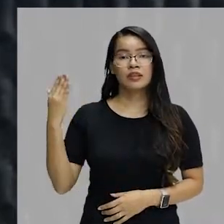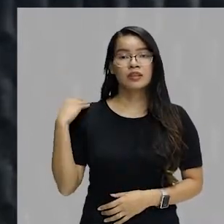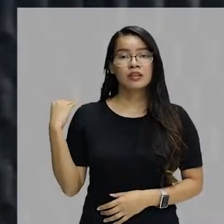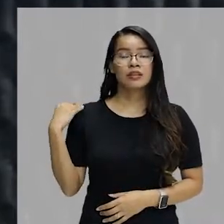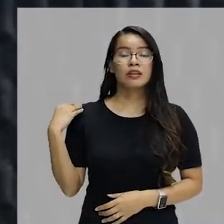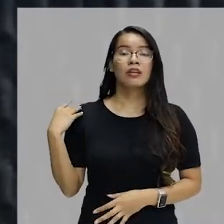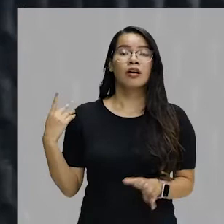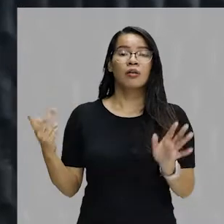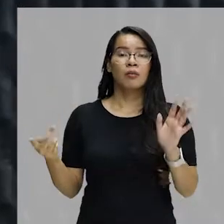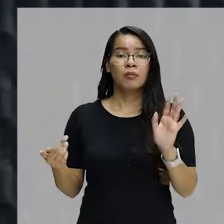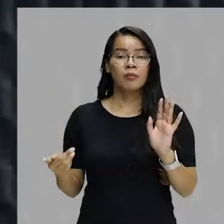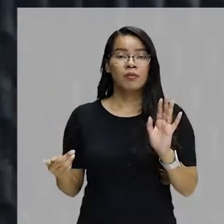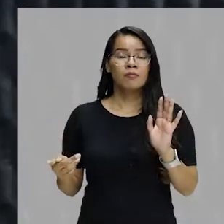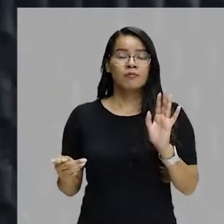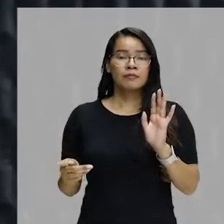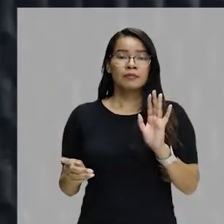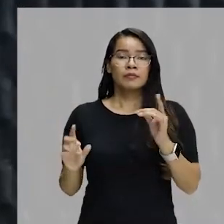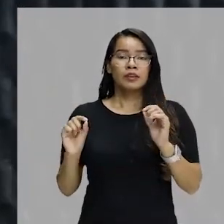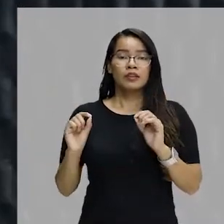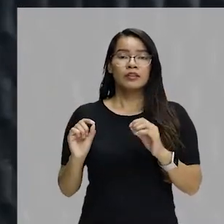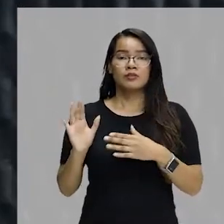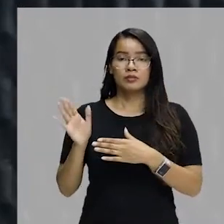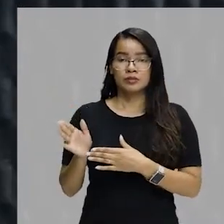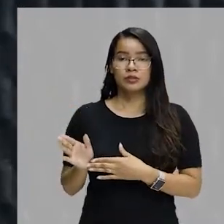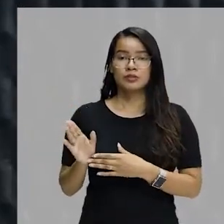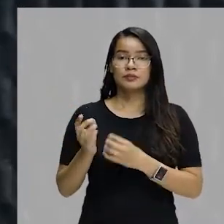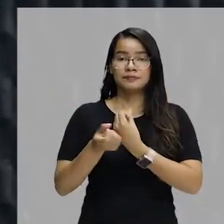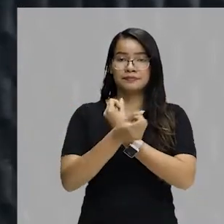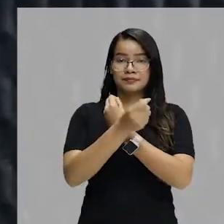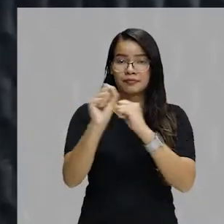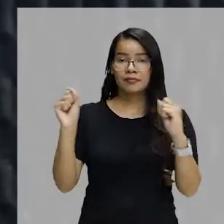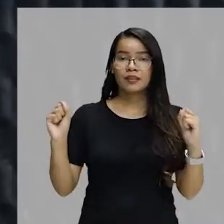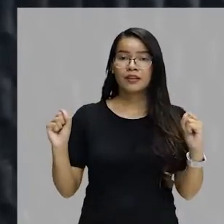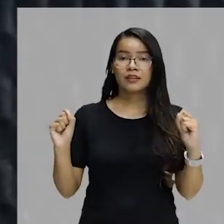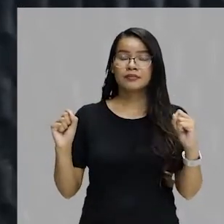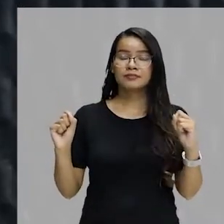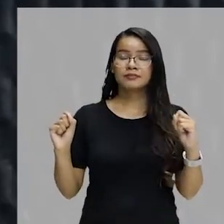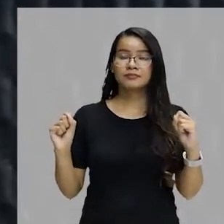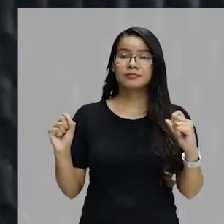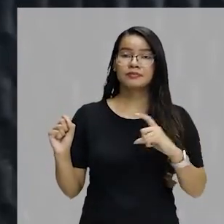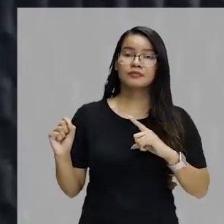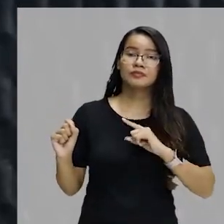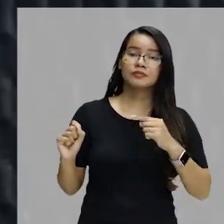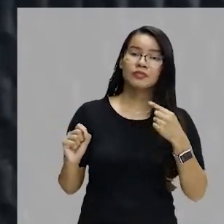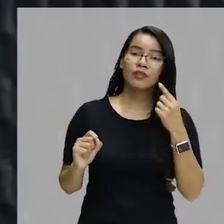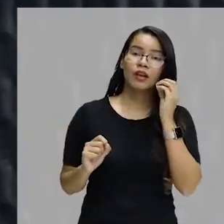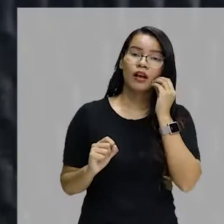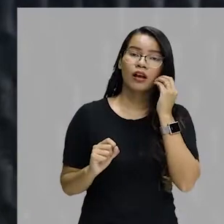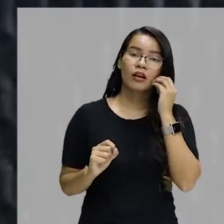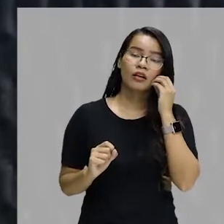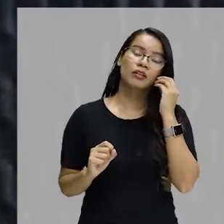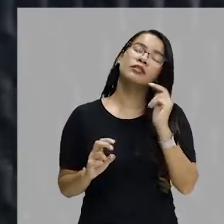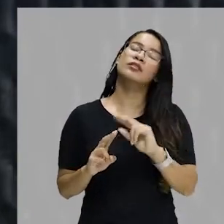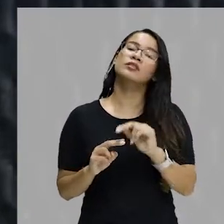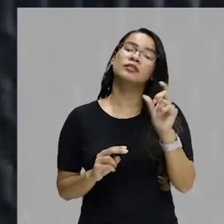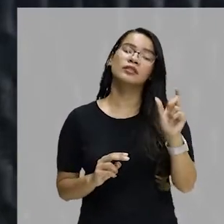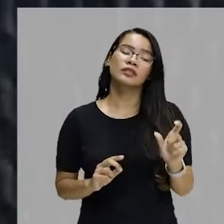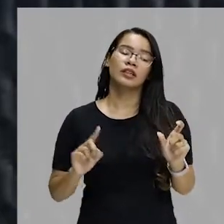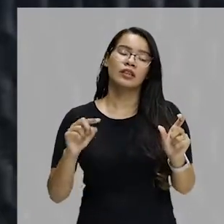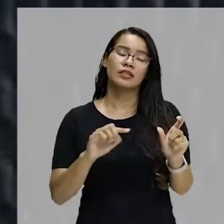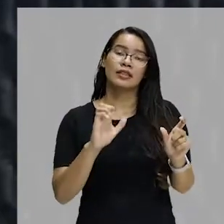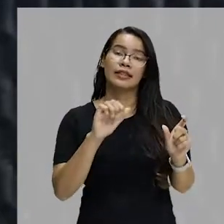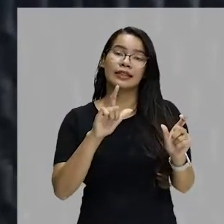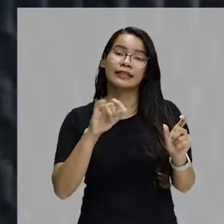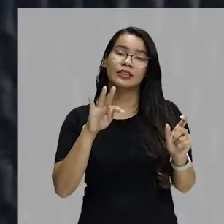própria consolidação da independência, existe uma tentativa por parte das